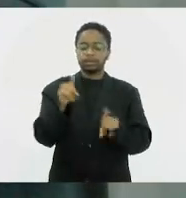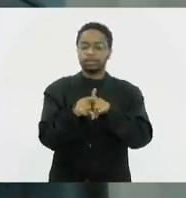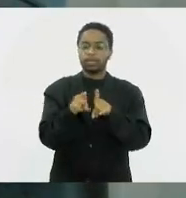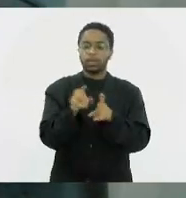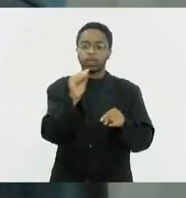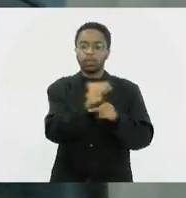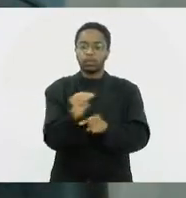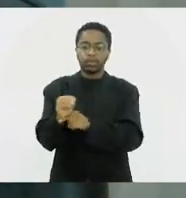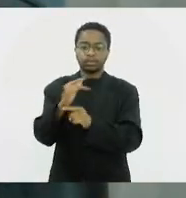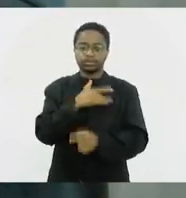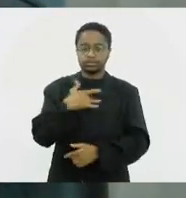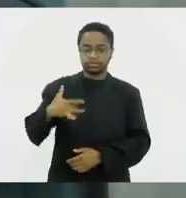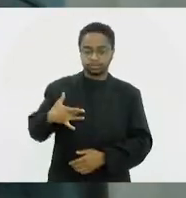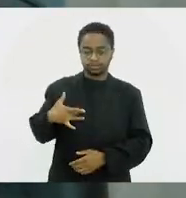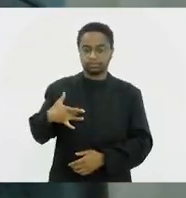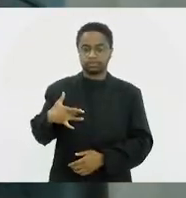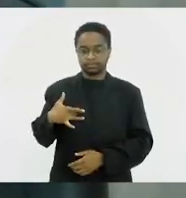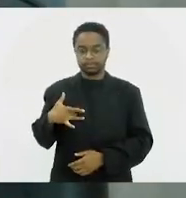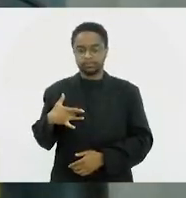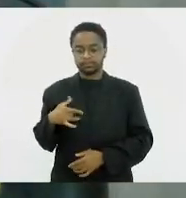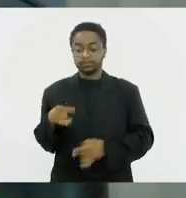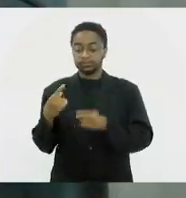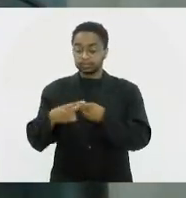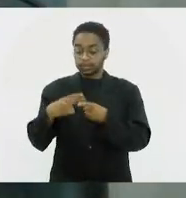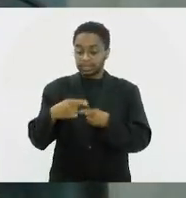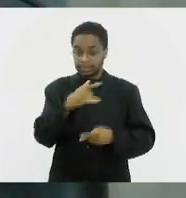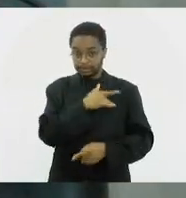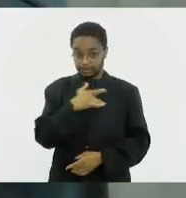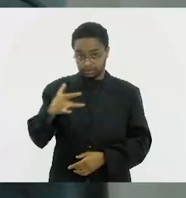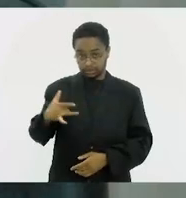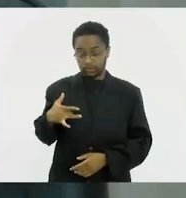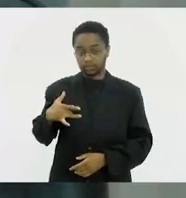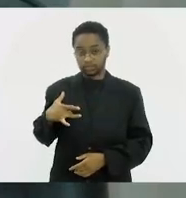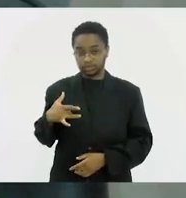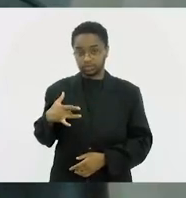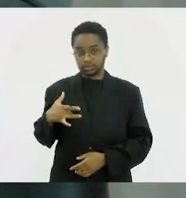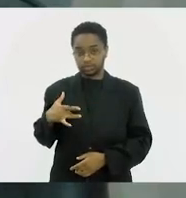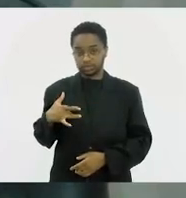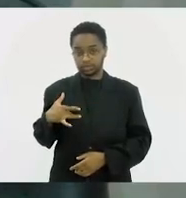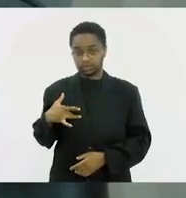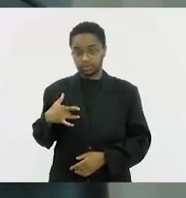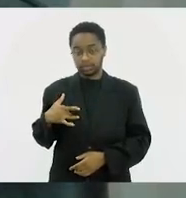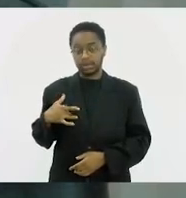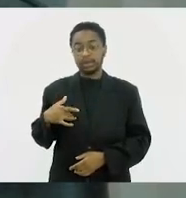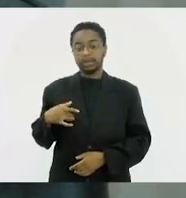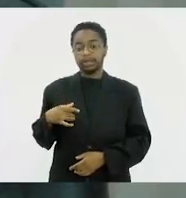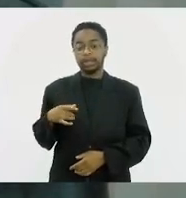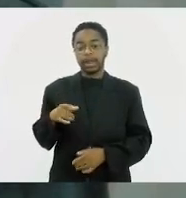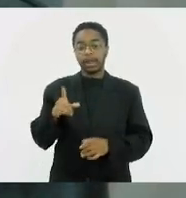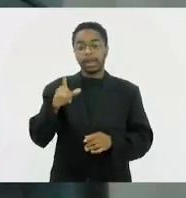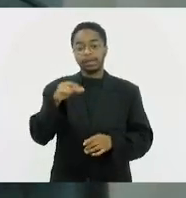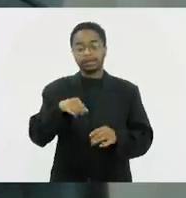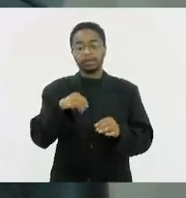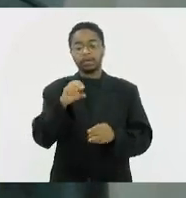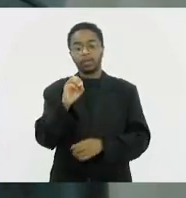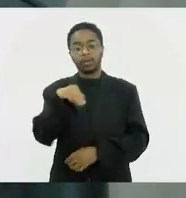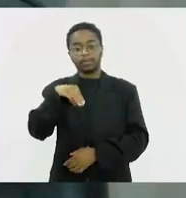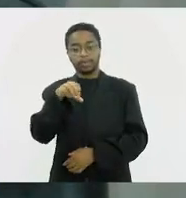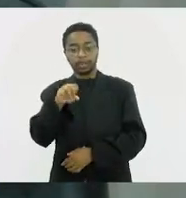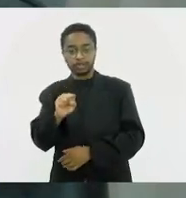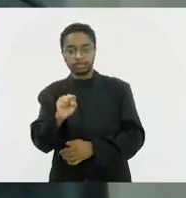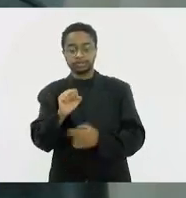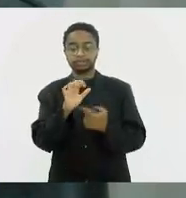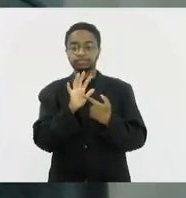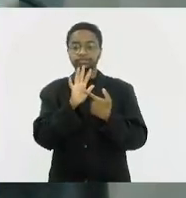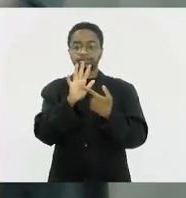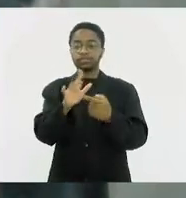saúde total. Porque a saúde, ela é conceituada pela Organização Mundial da Saúde